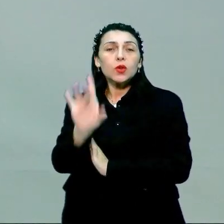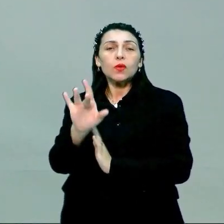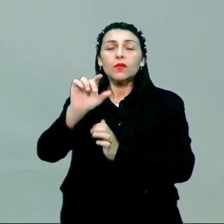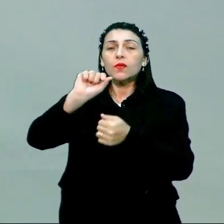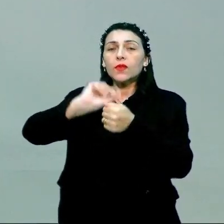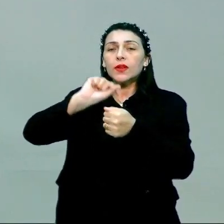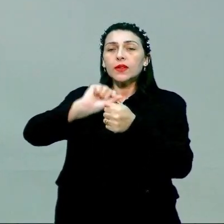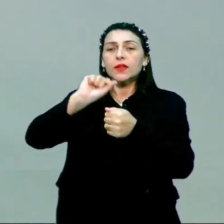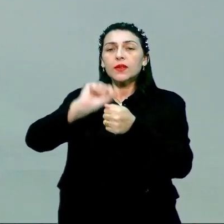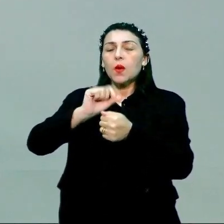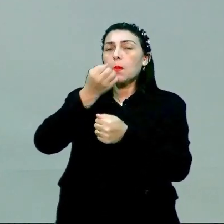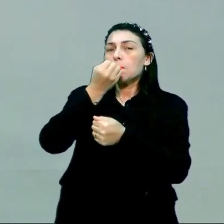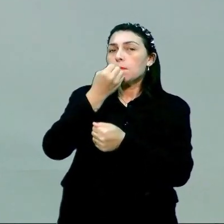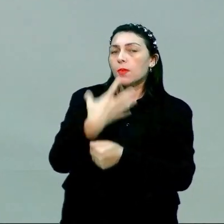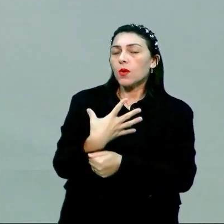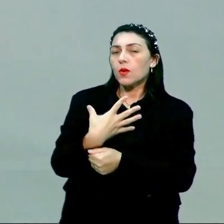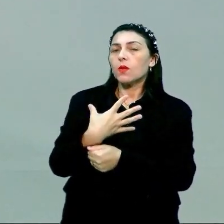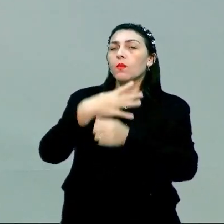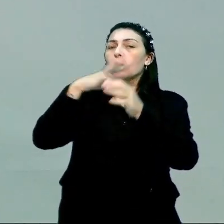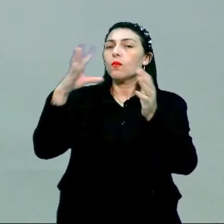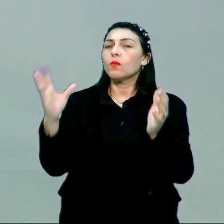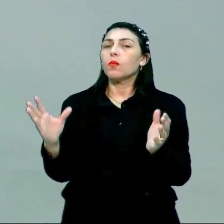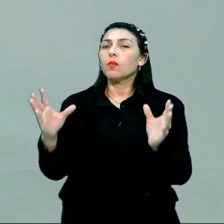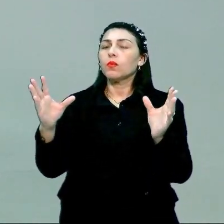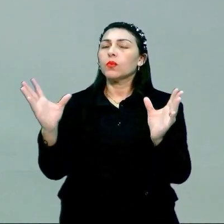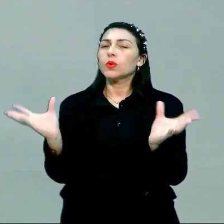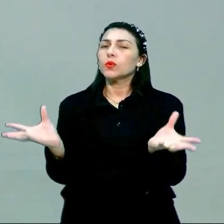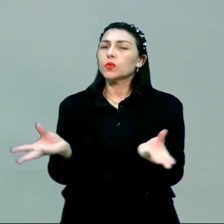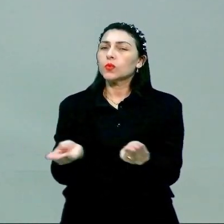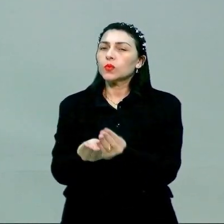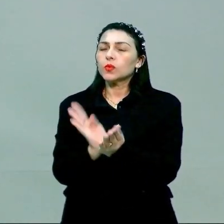fazendo uma boa conclusão.